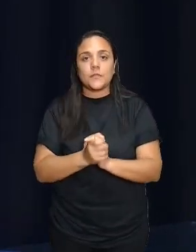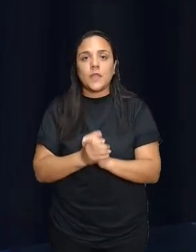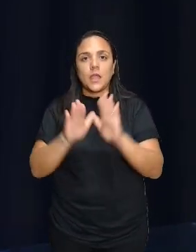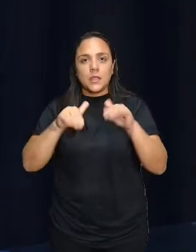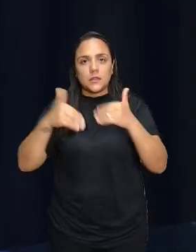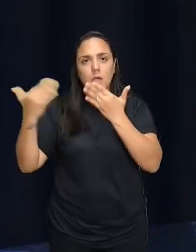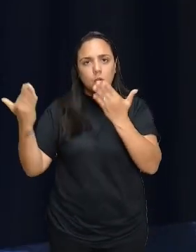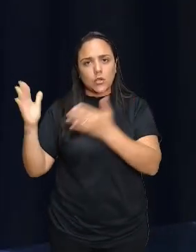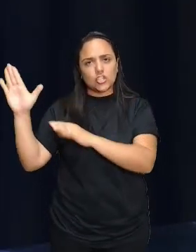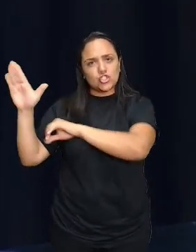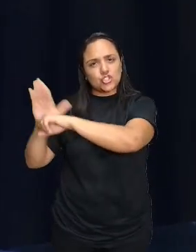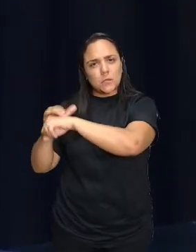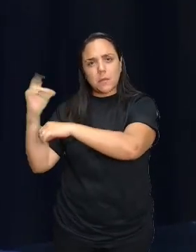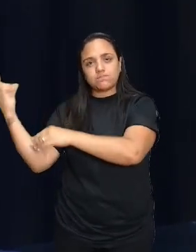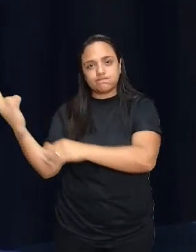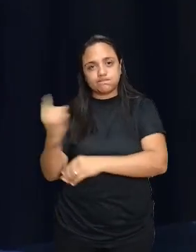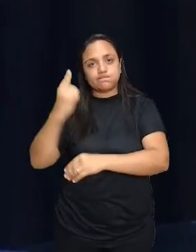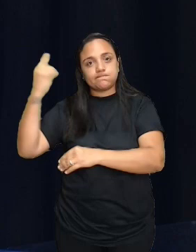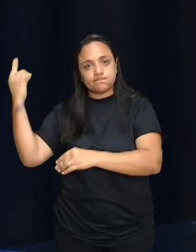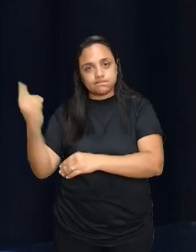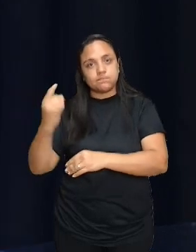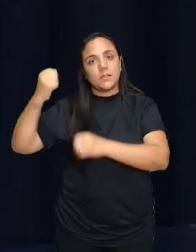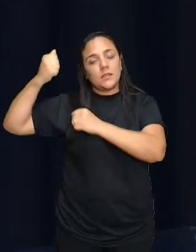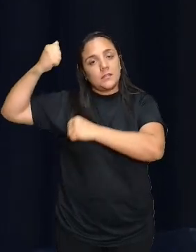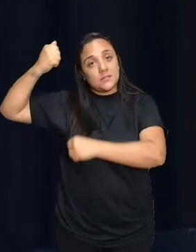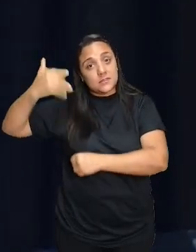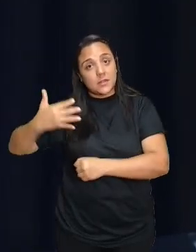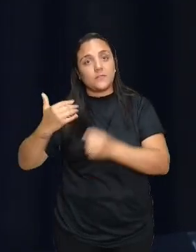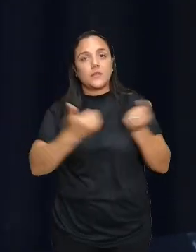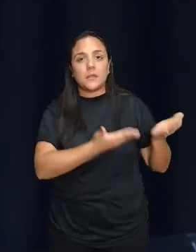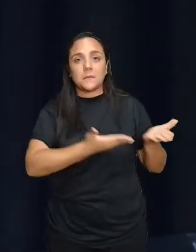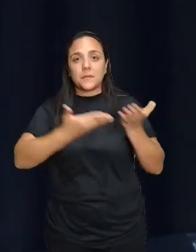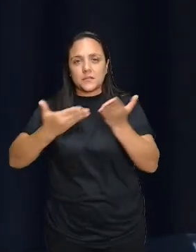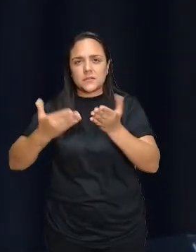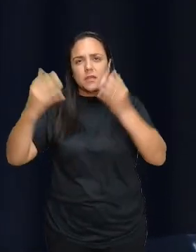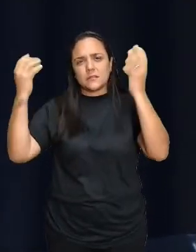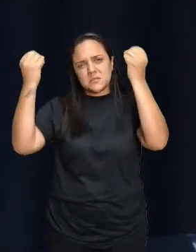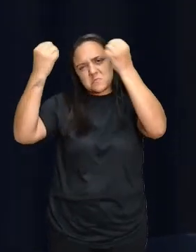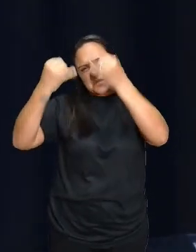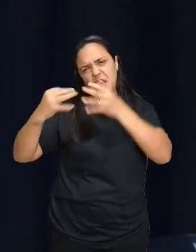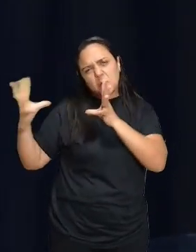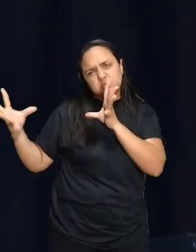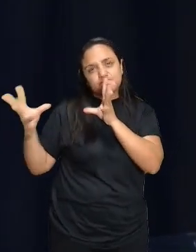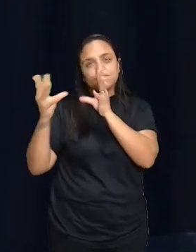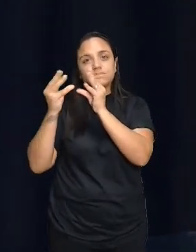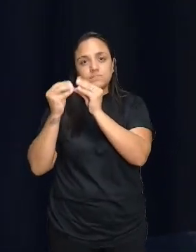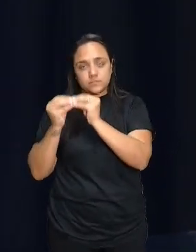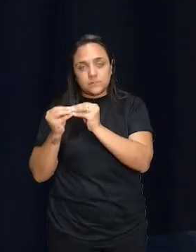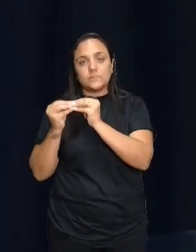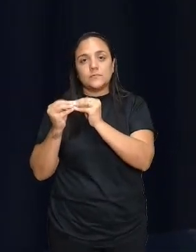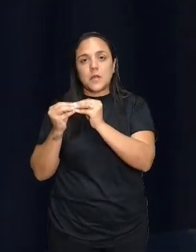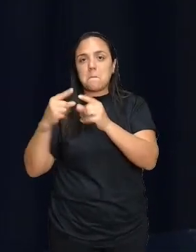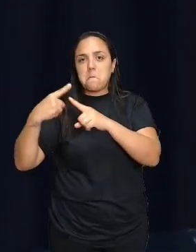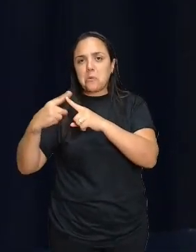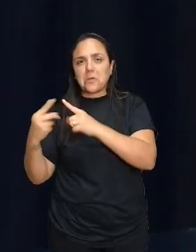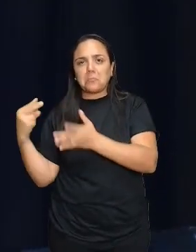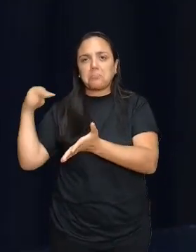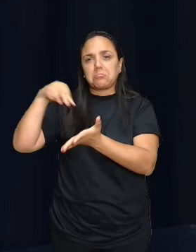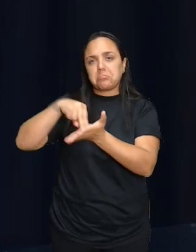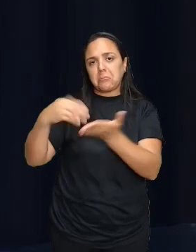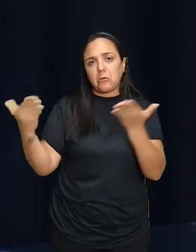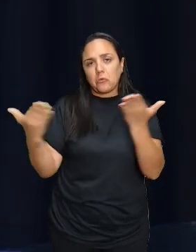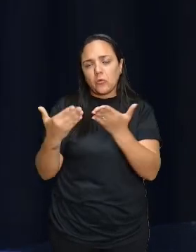um para se audiodescrever, se apresentar, contar um pouquinho, brevemente, sobre por que está aqui nesse painel, o que,